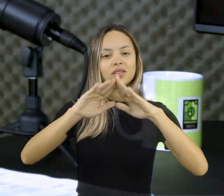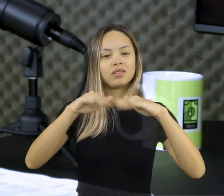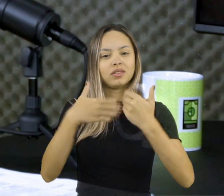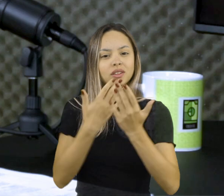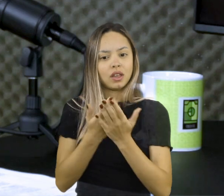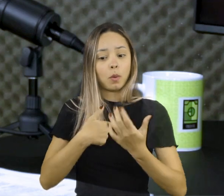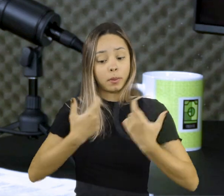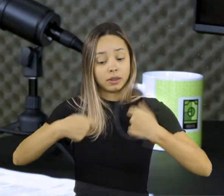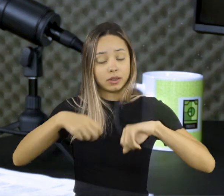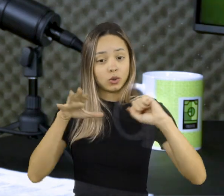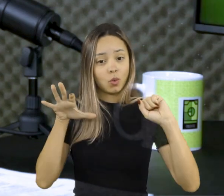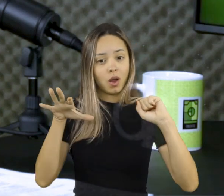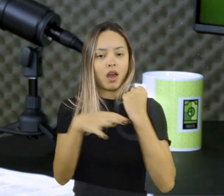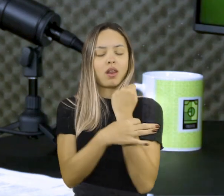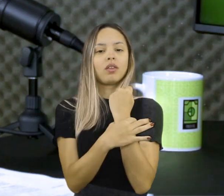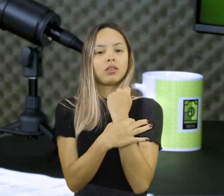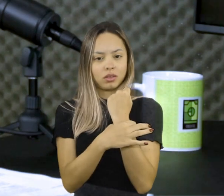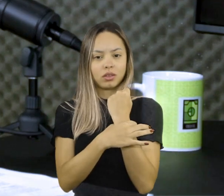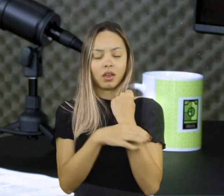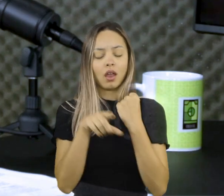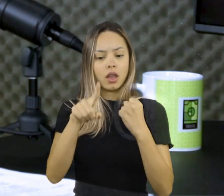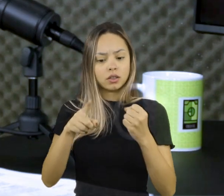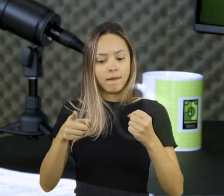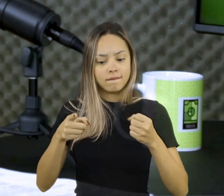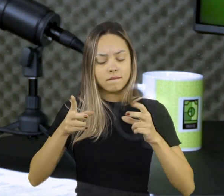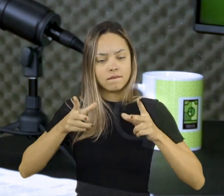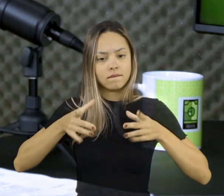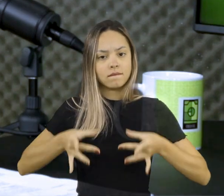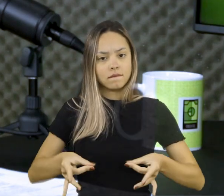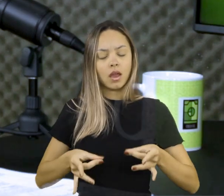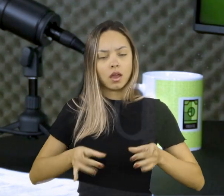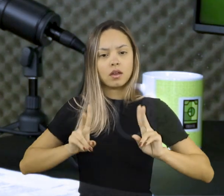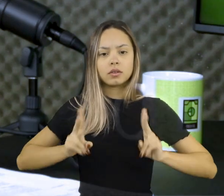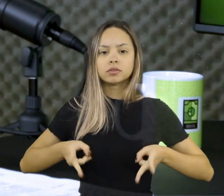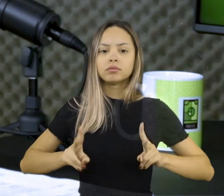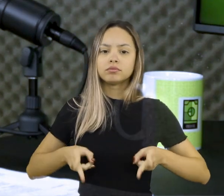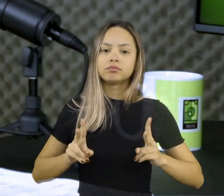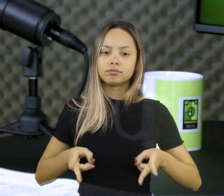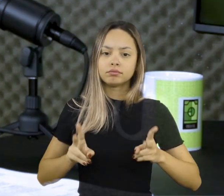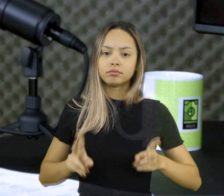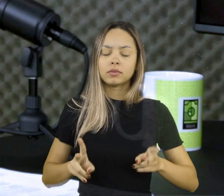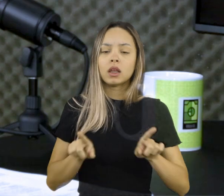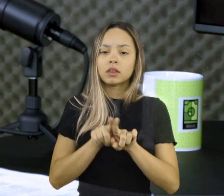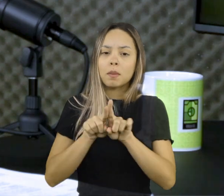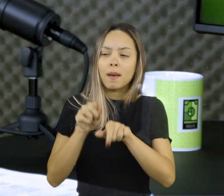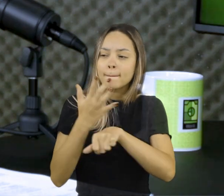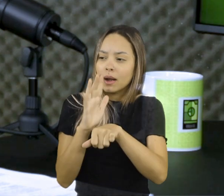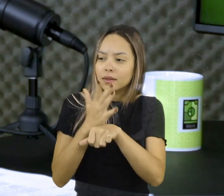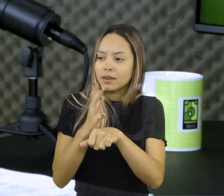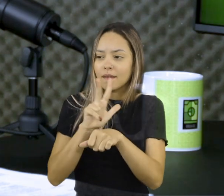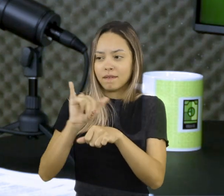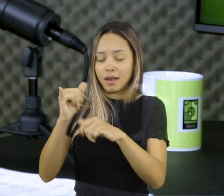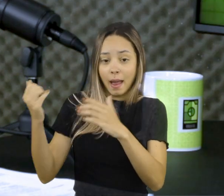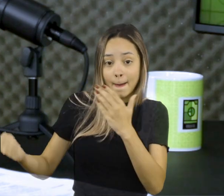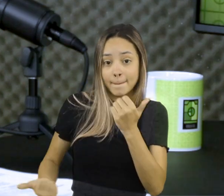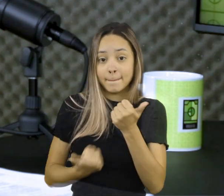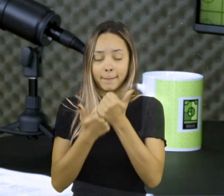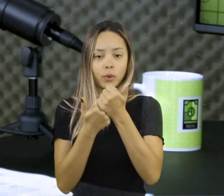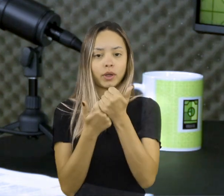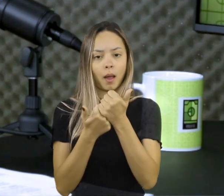a permanência desse indivíduo com práticas que vai acolher a todos. E o que é que passa a